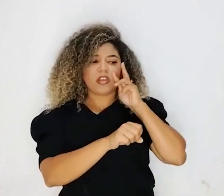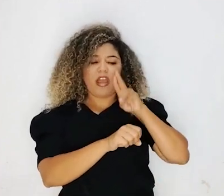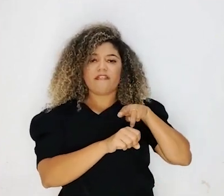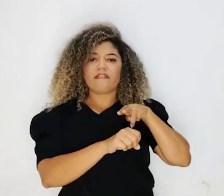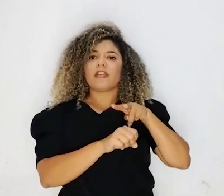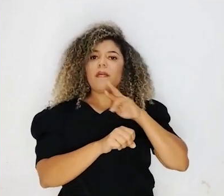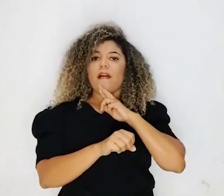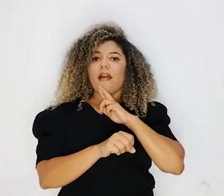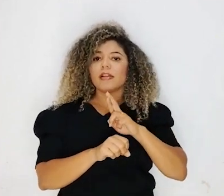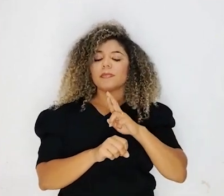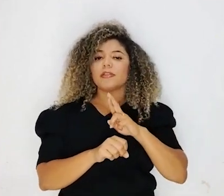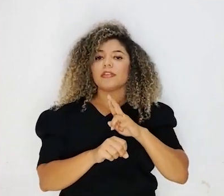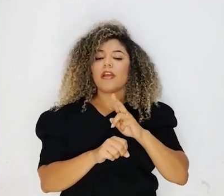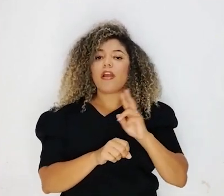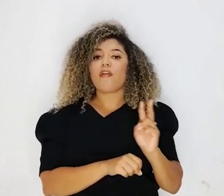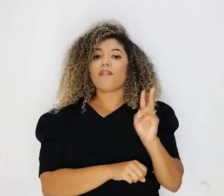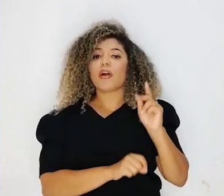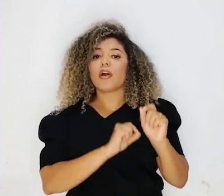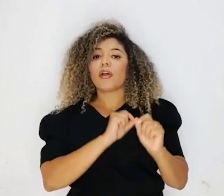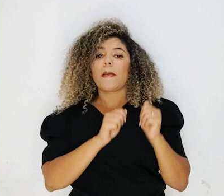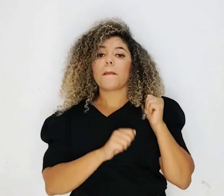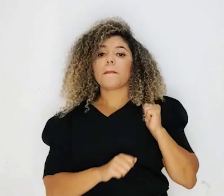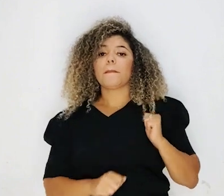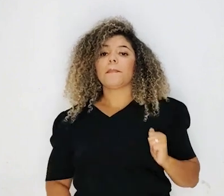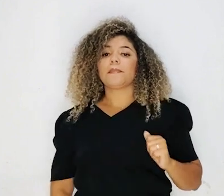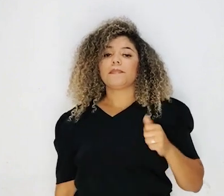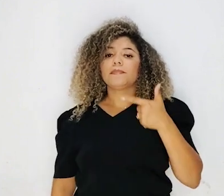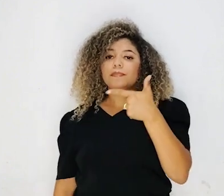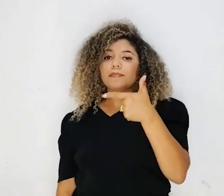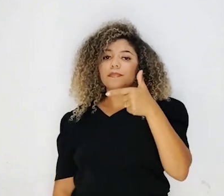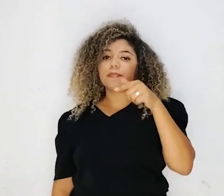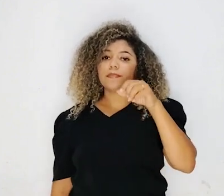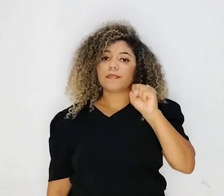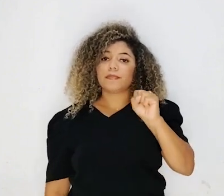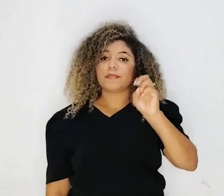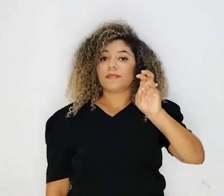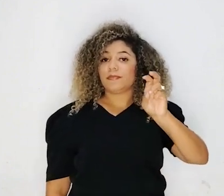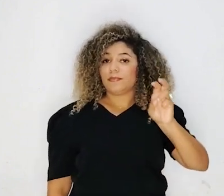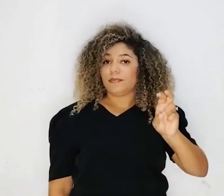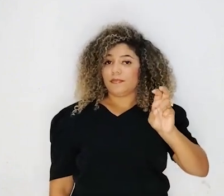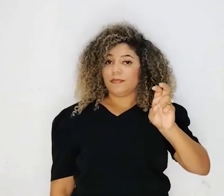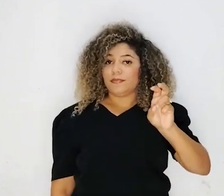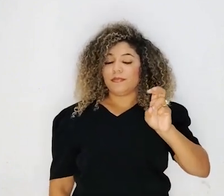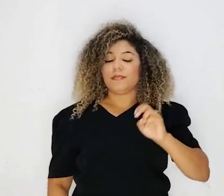fez, nós vimos aí que o valor é de